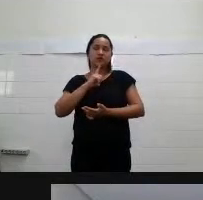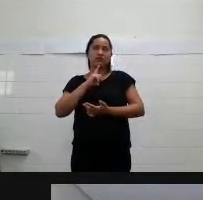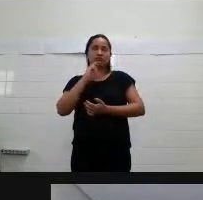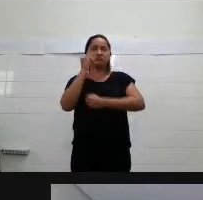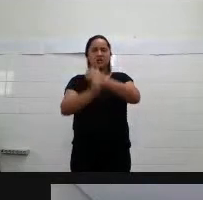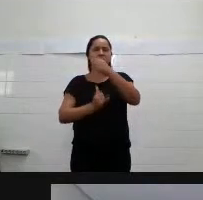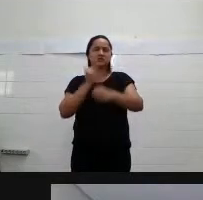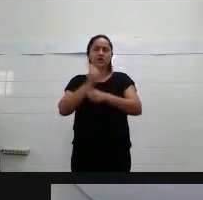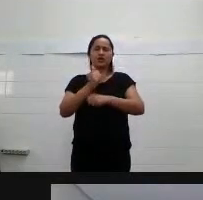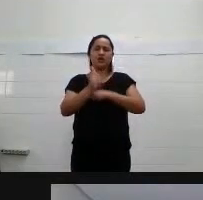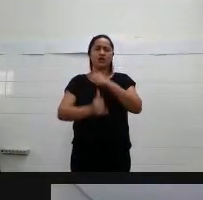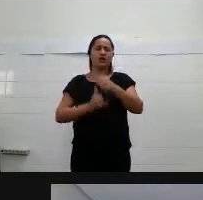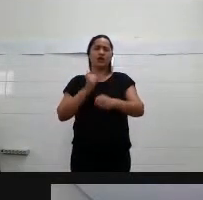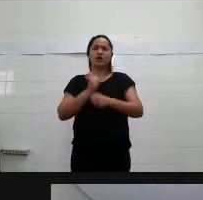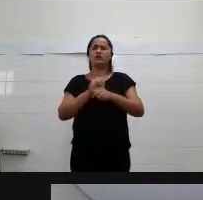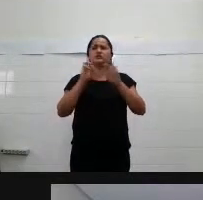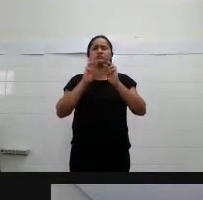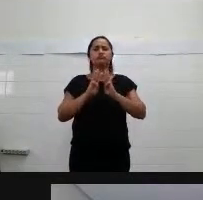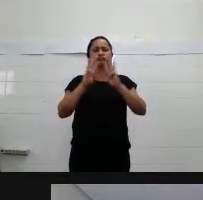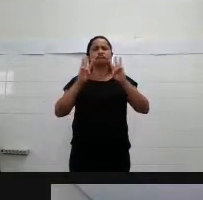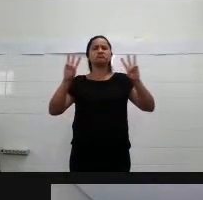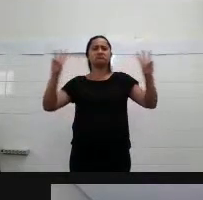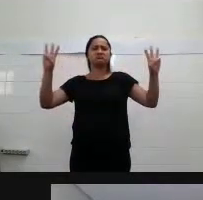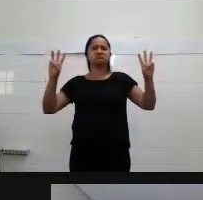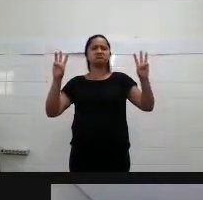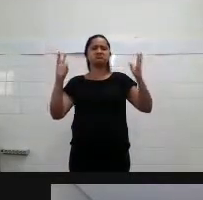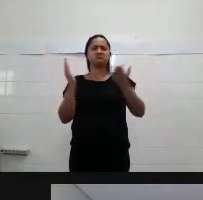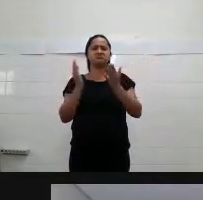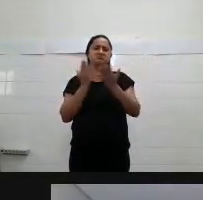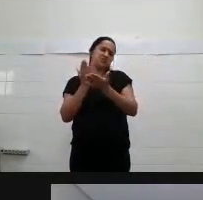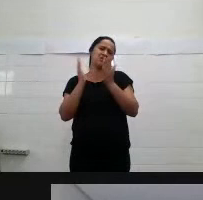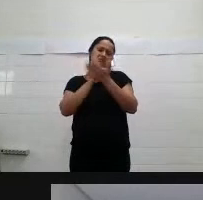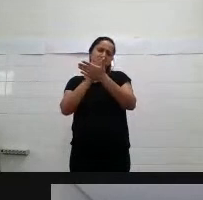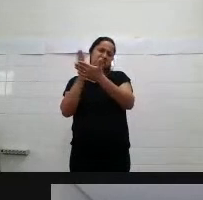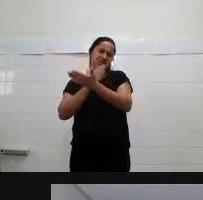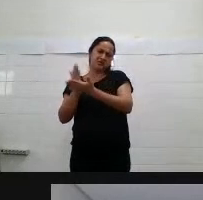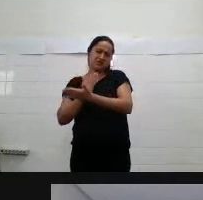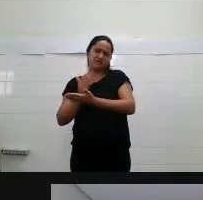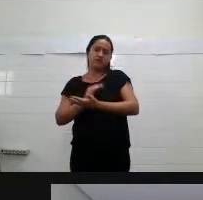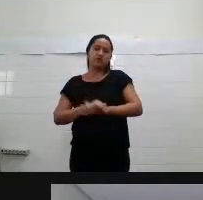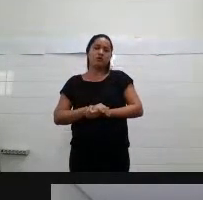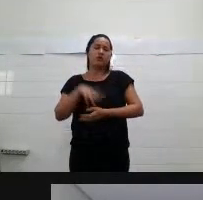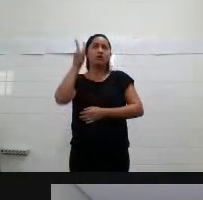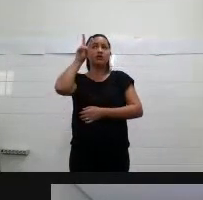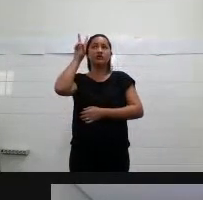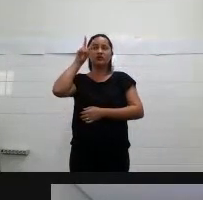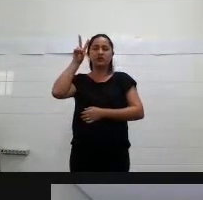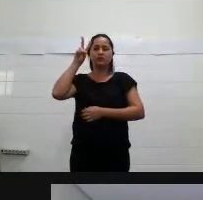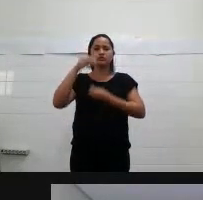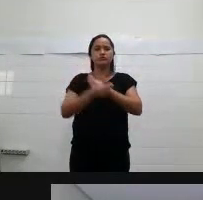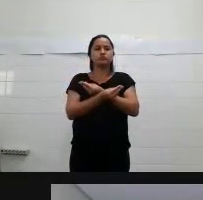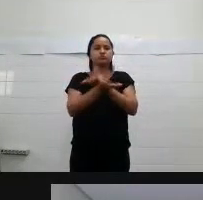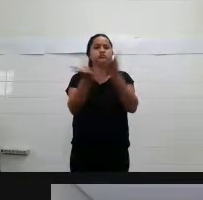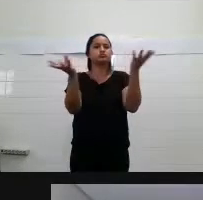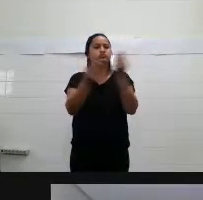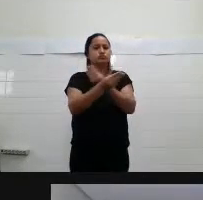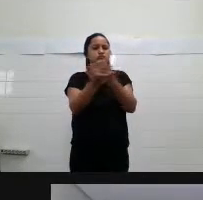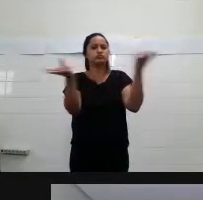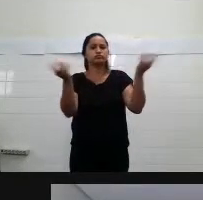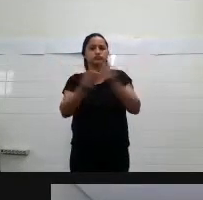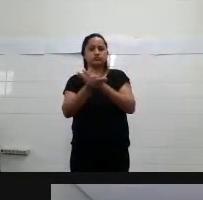comprada pela estante virtual. Eu me lembro muito bem que foi distribuída,